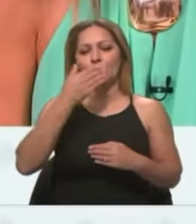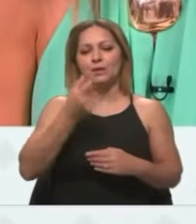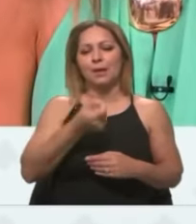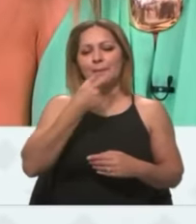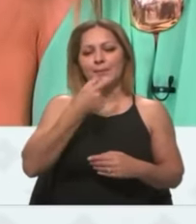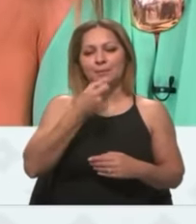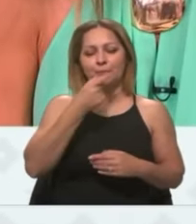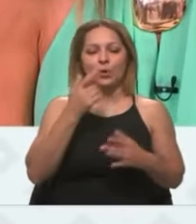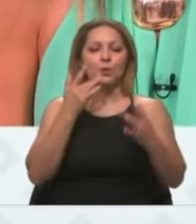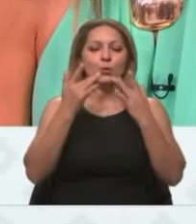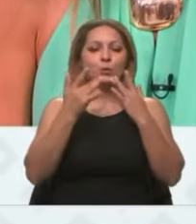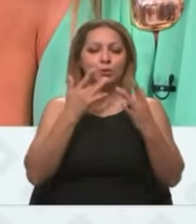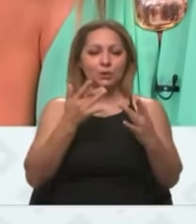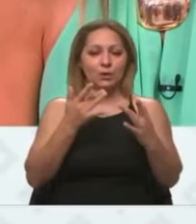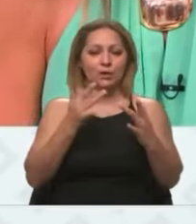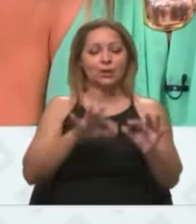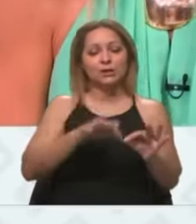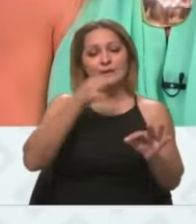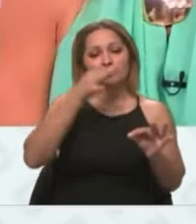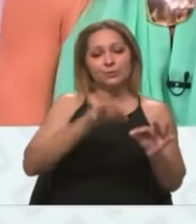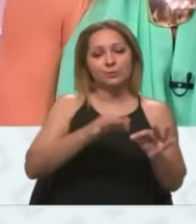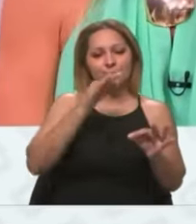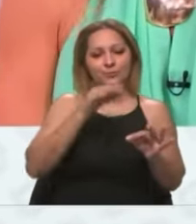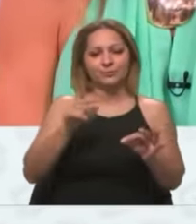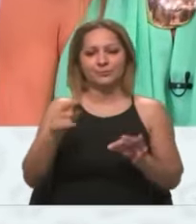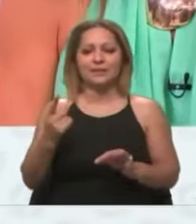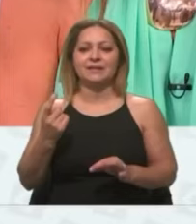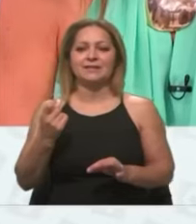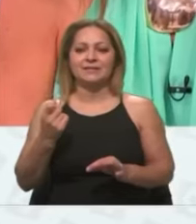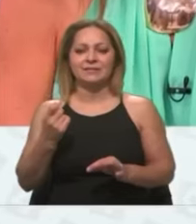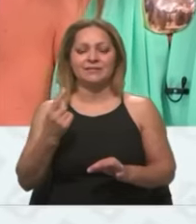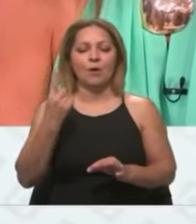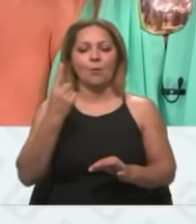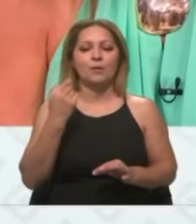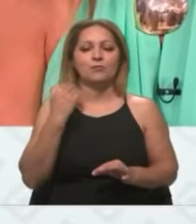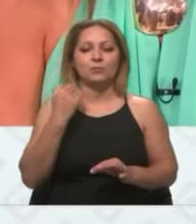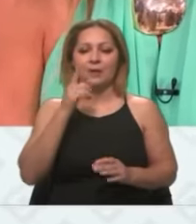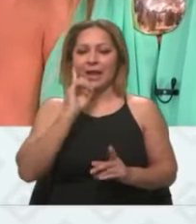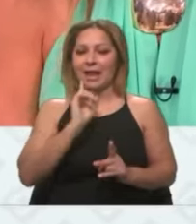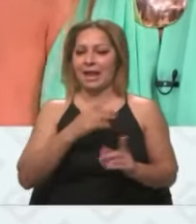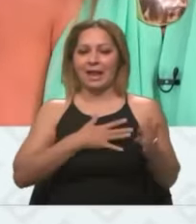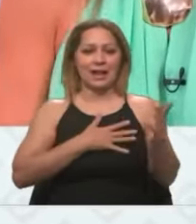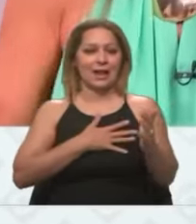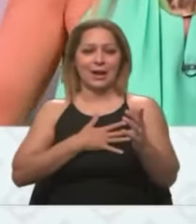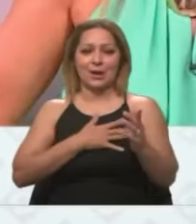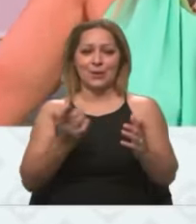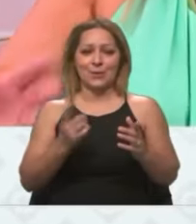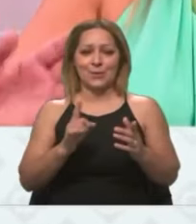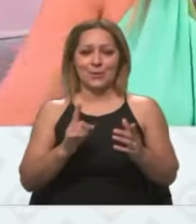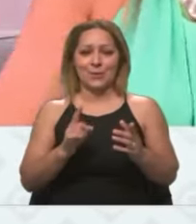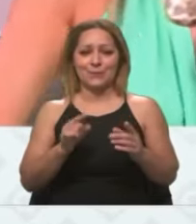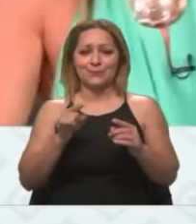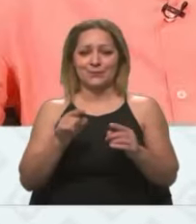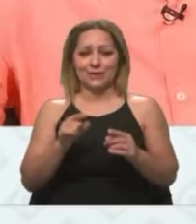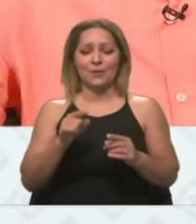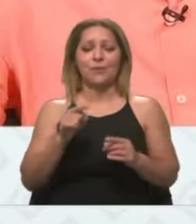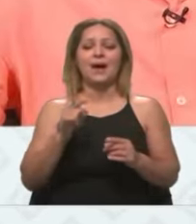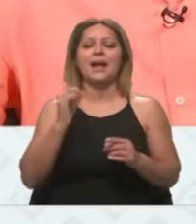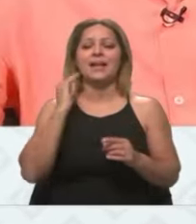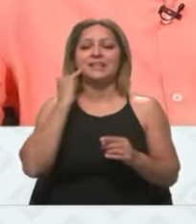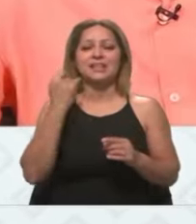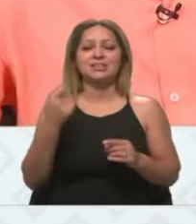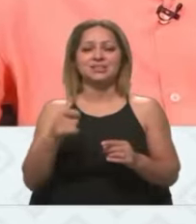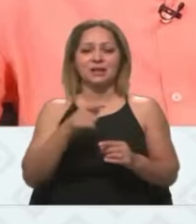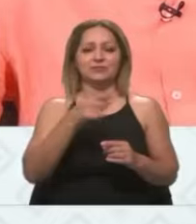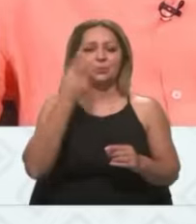um teatro das pipocas. Só estou a dar uma pista. Ela não dança. Diana Chaves e o João Baião.